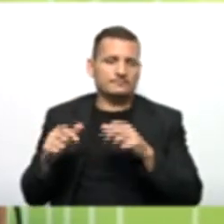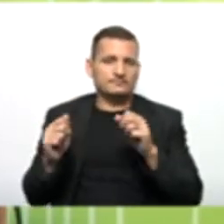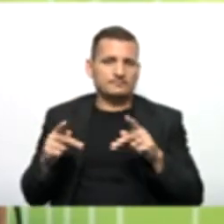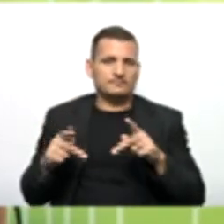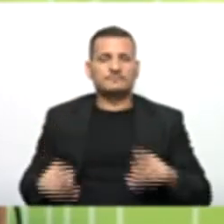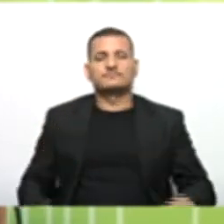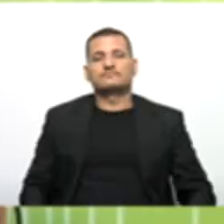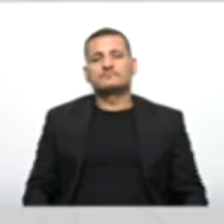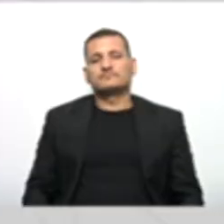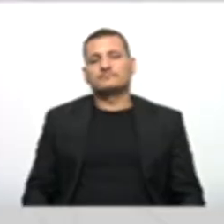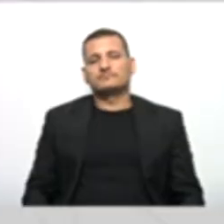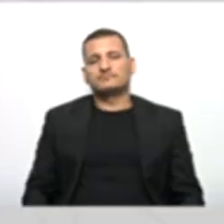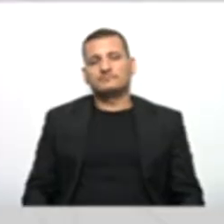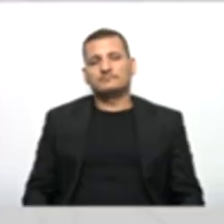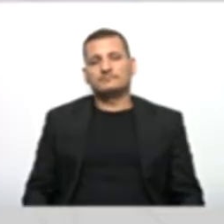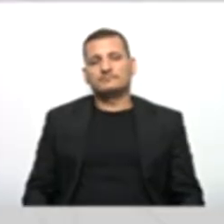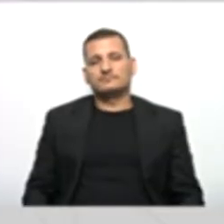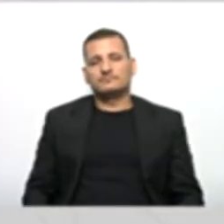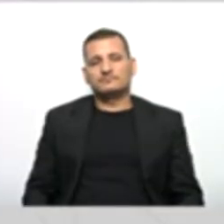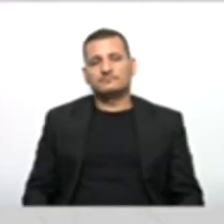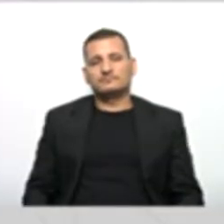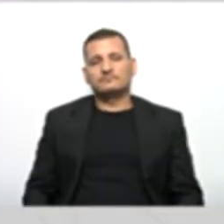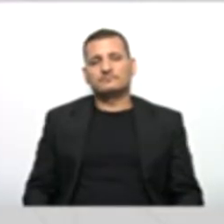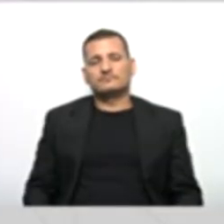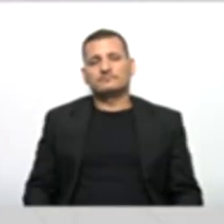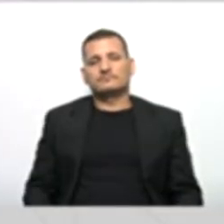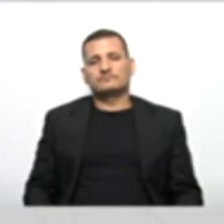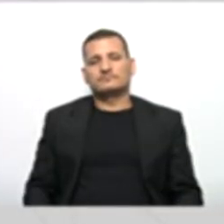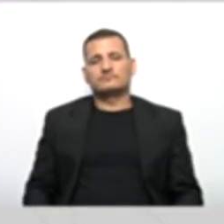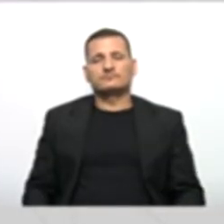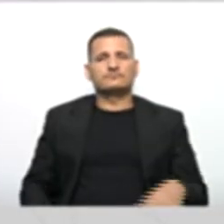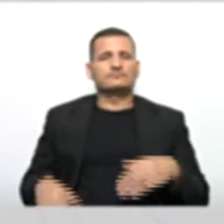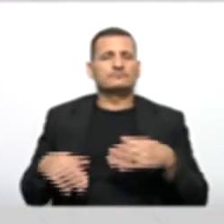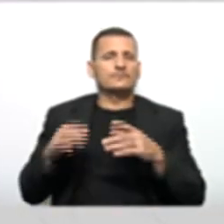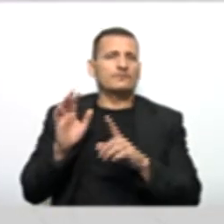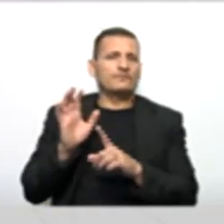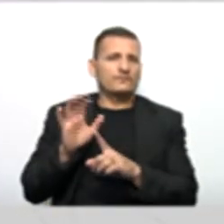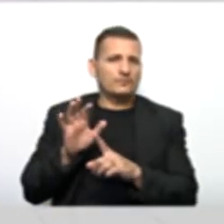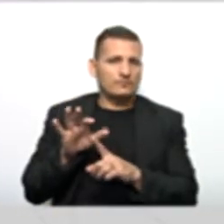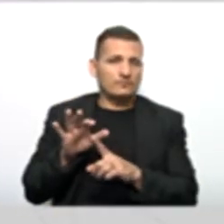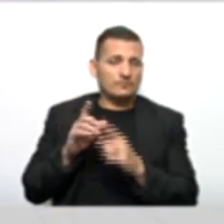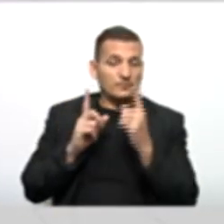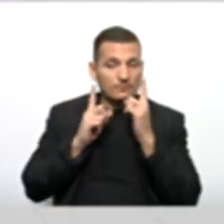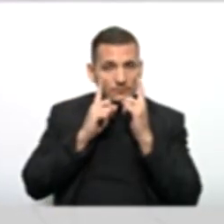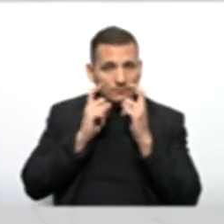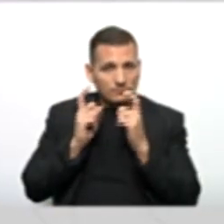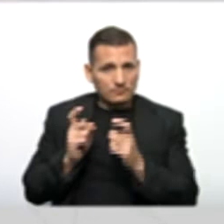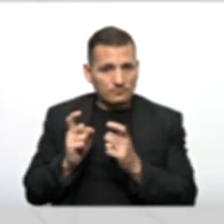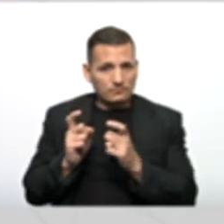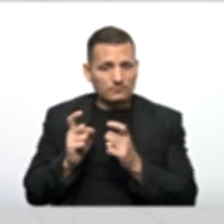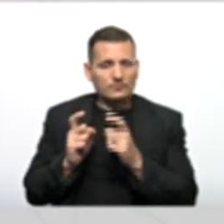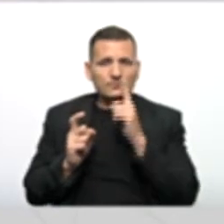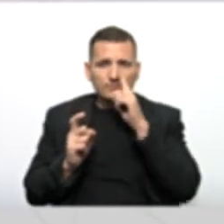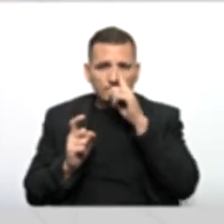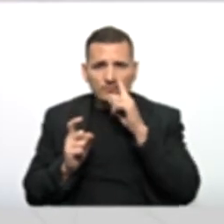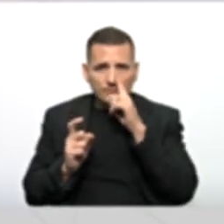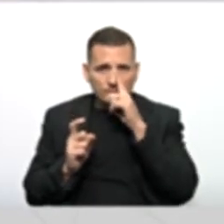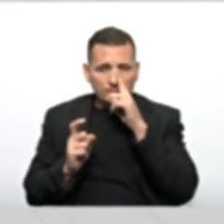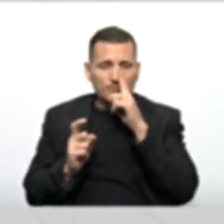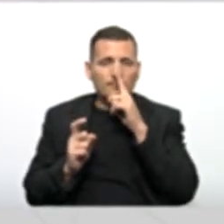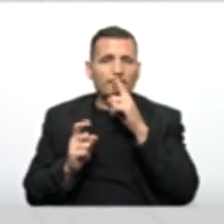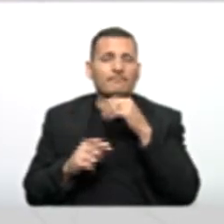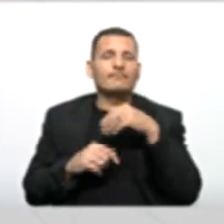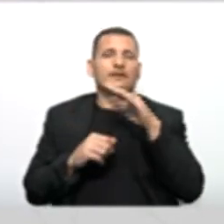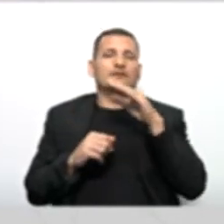ok? A influência das partes interessadas, os riscos e as incertezas são maiores durante o início do projeto,